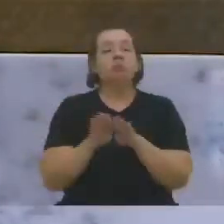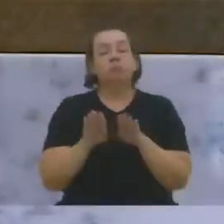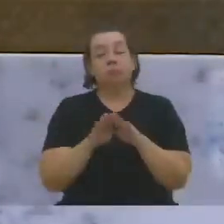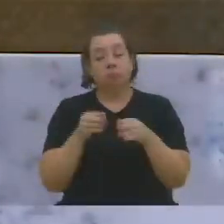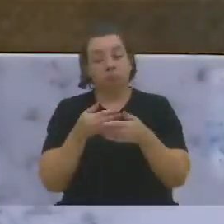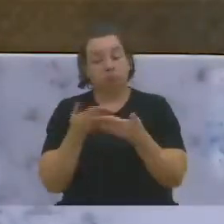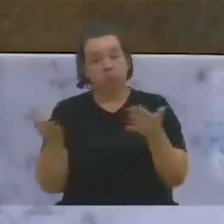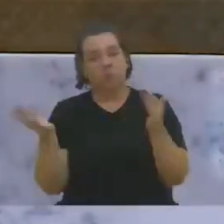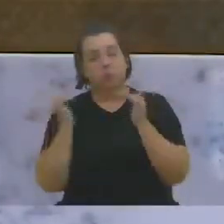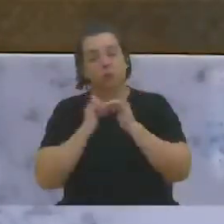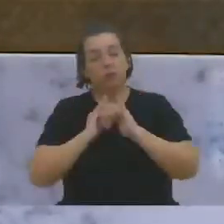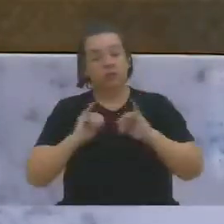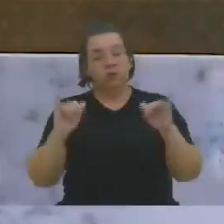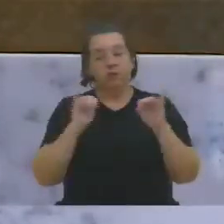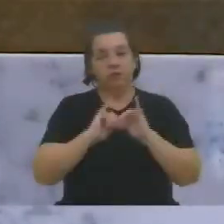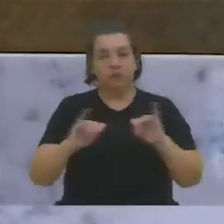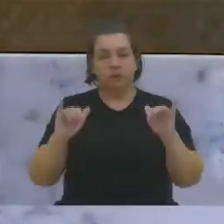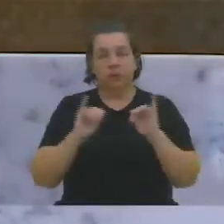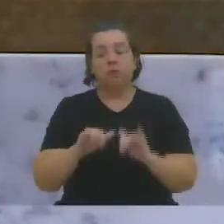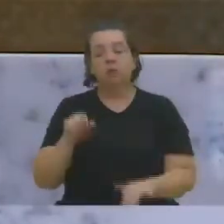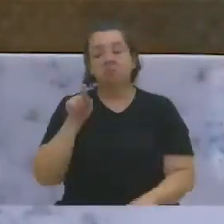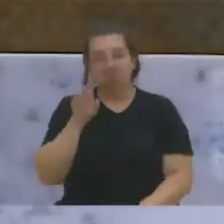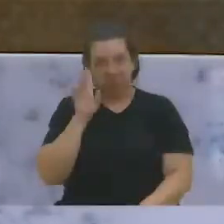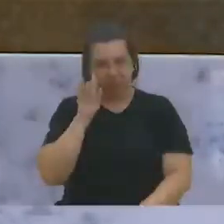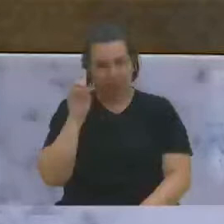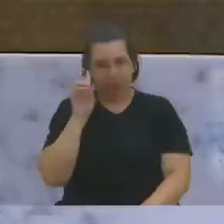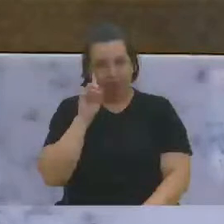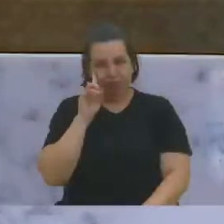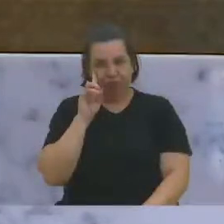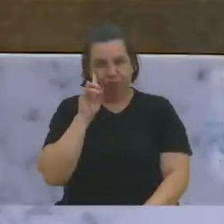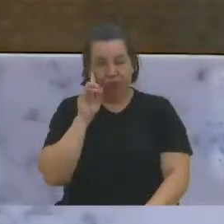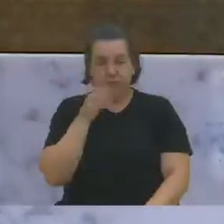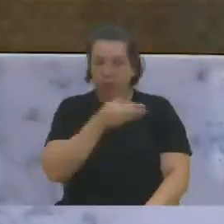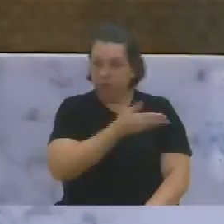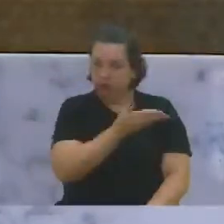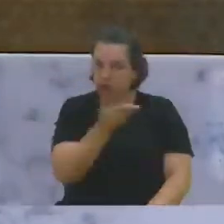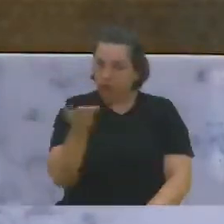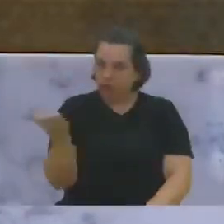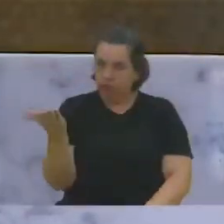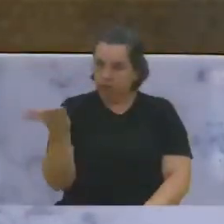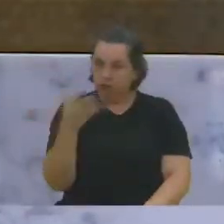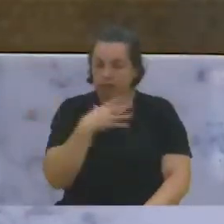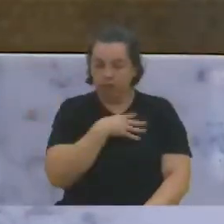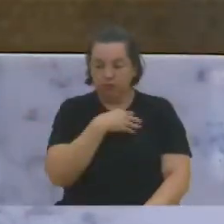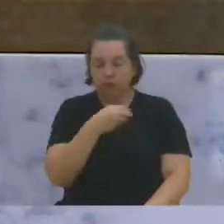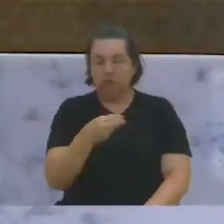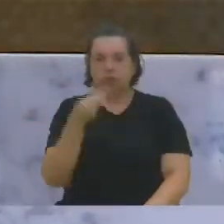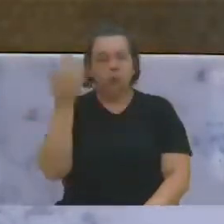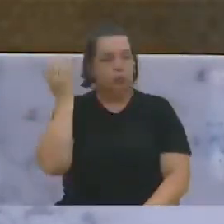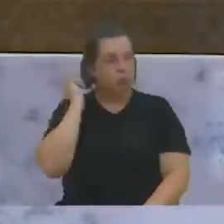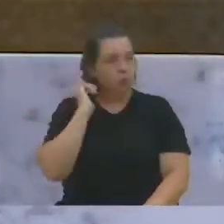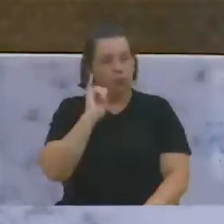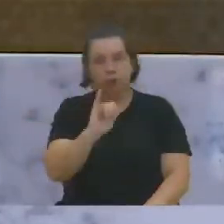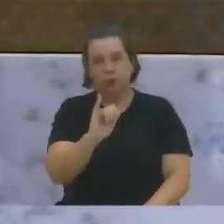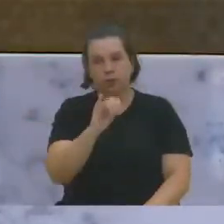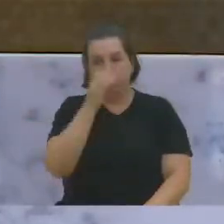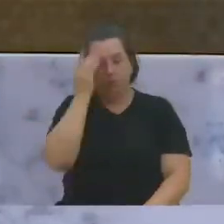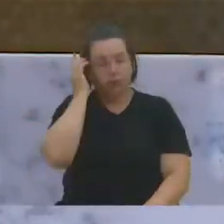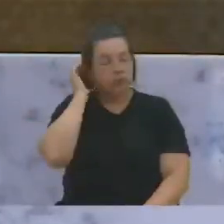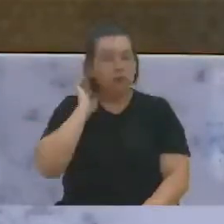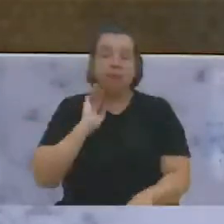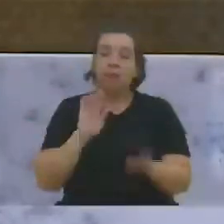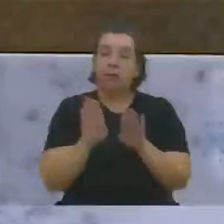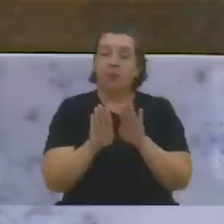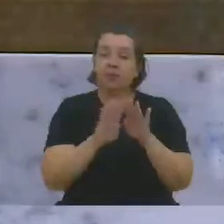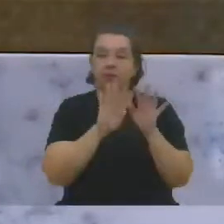eles anunciaram esses dias. Vós sois filhos dos profetas e da